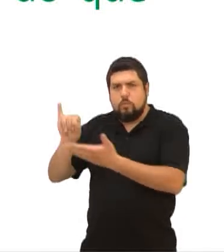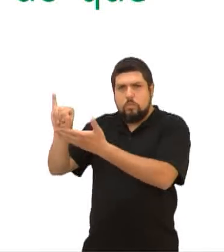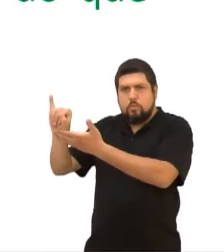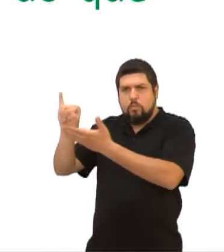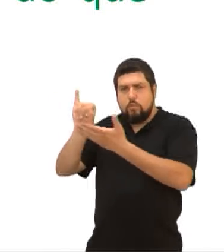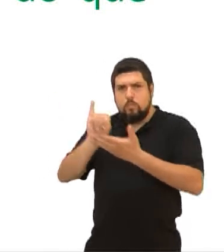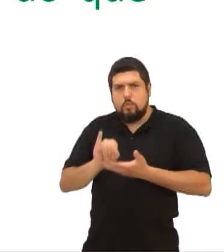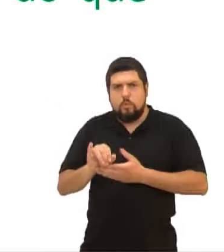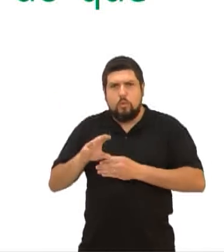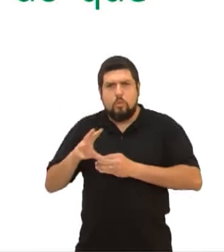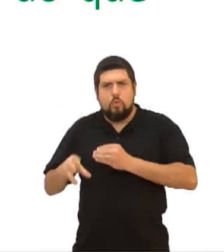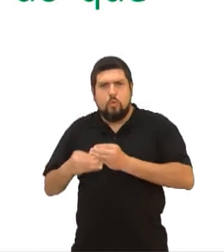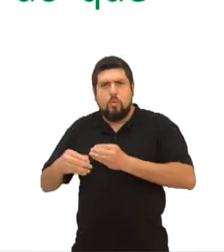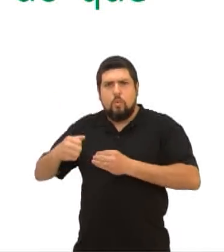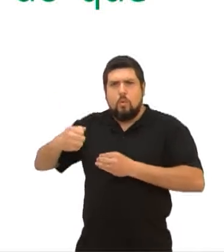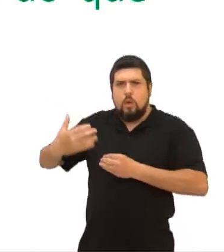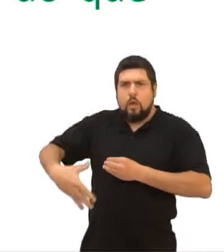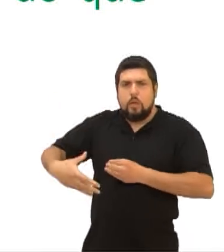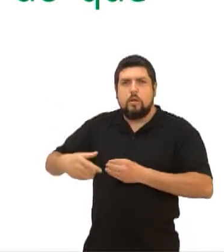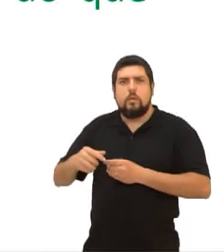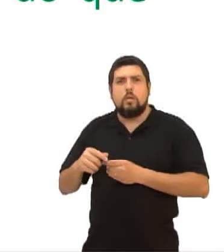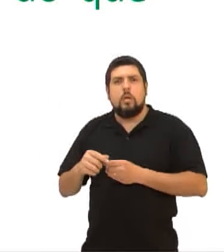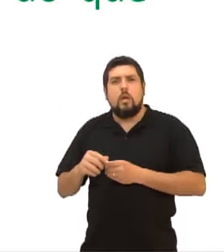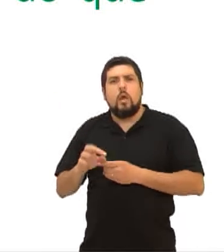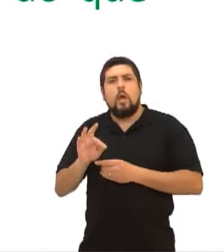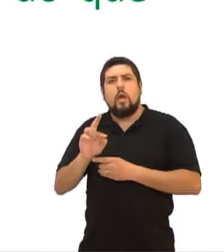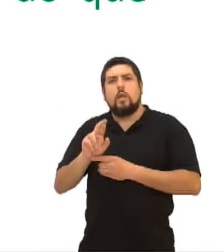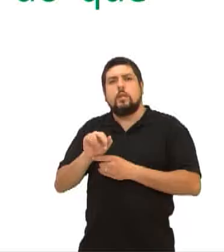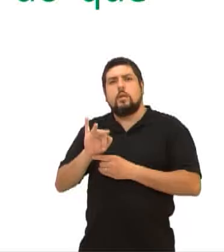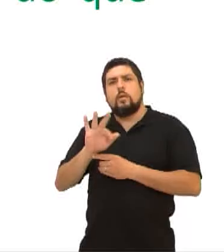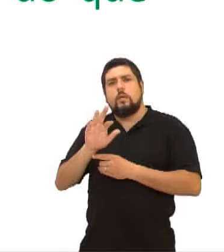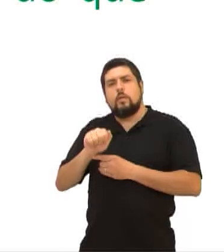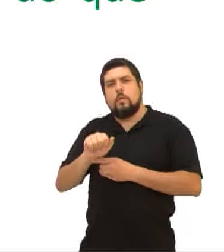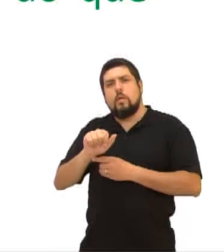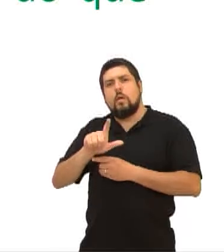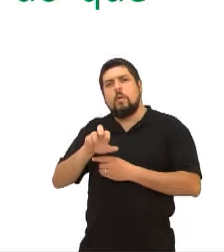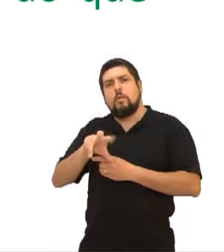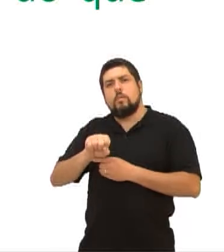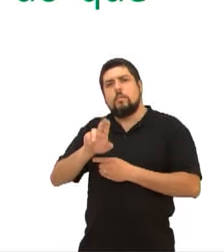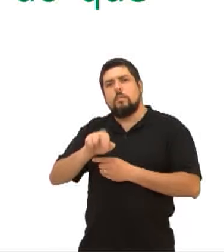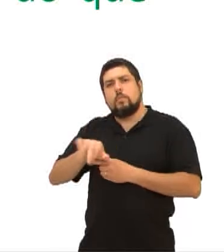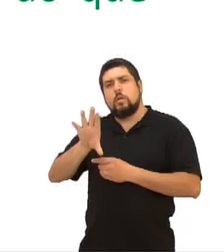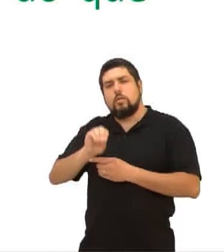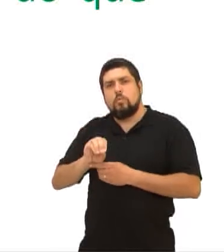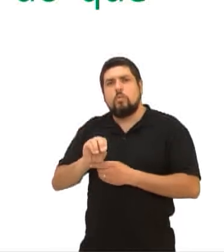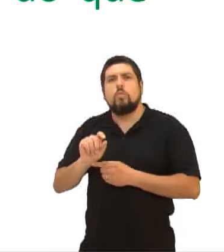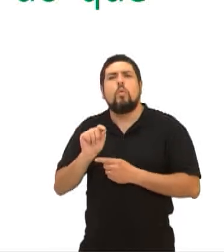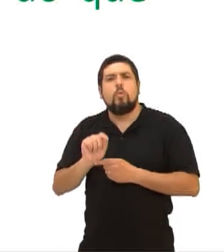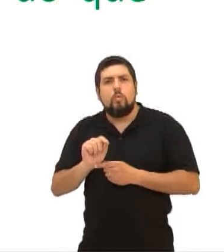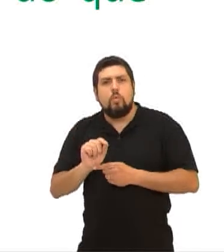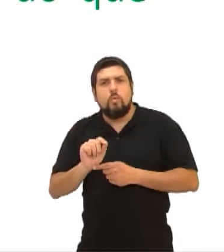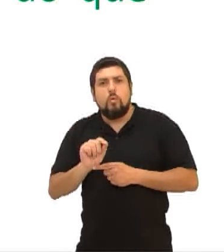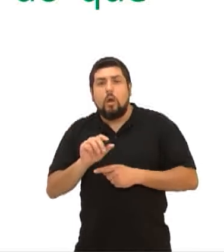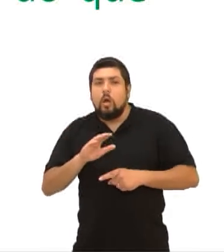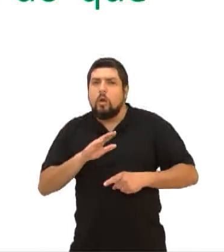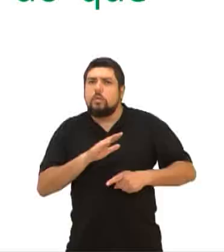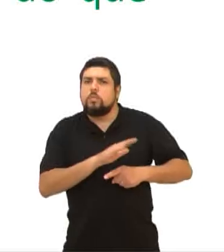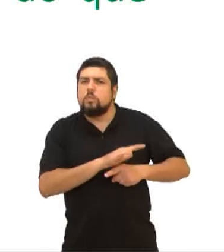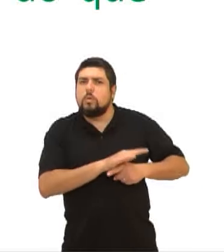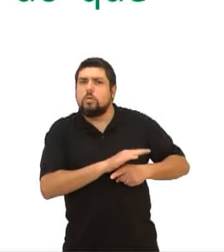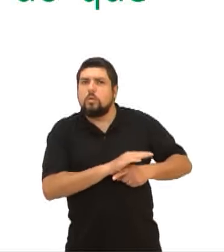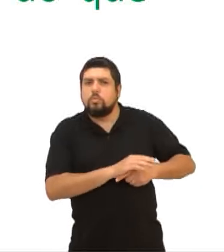importados maiores, a tarifa Alves Branco, ela contribui para o aumento das atividades econômicas aqui no